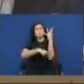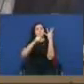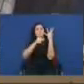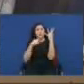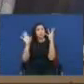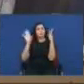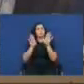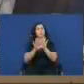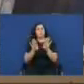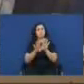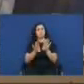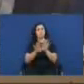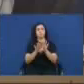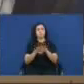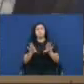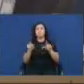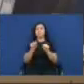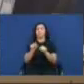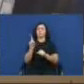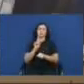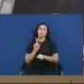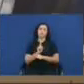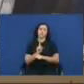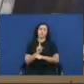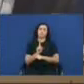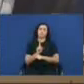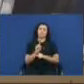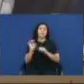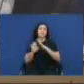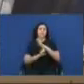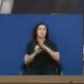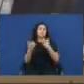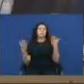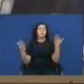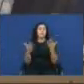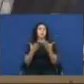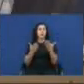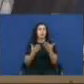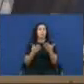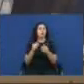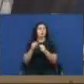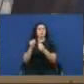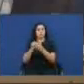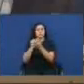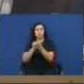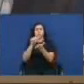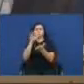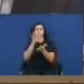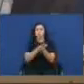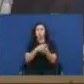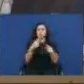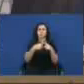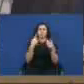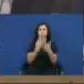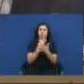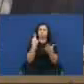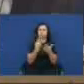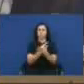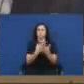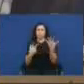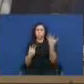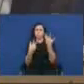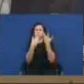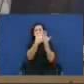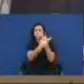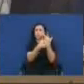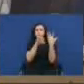estavam fazendo isso aí. Só que eles não... Essa empresa que foi contratada agora, que foi multada por corte irregular,